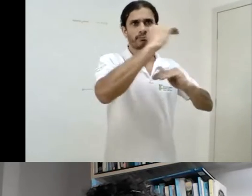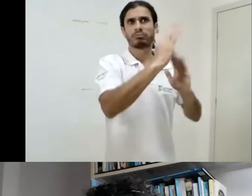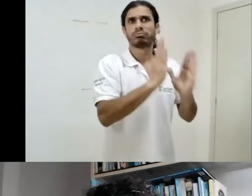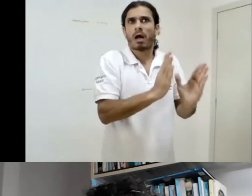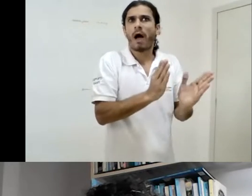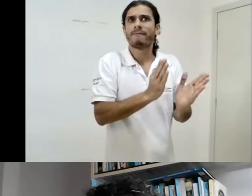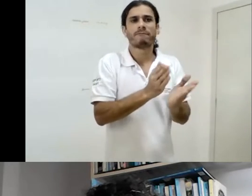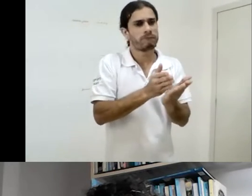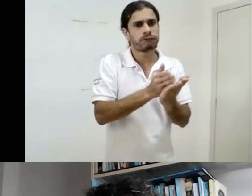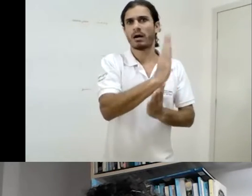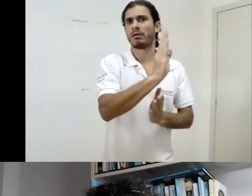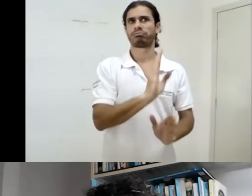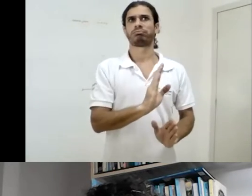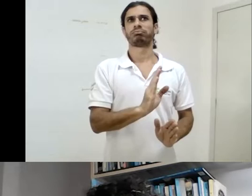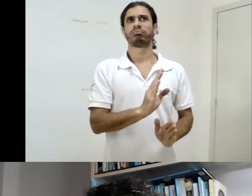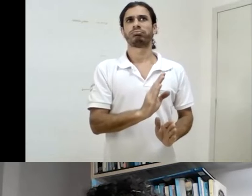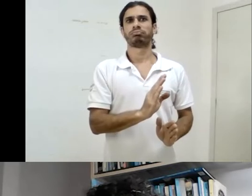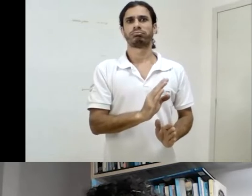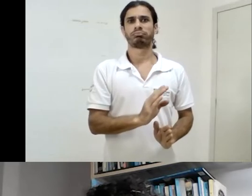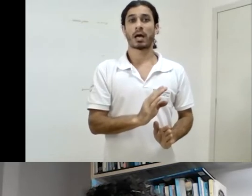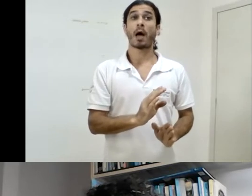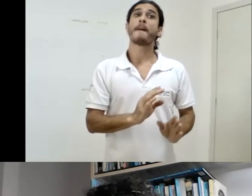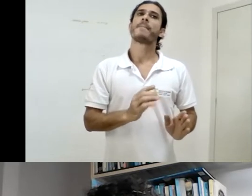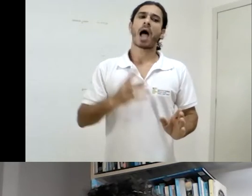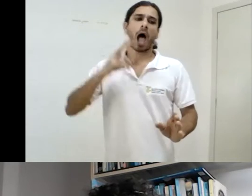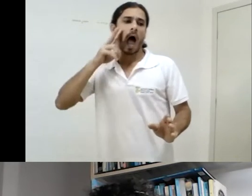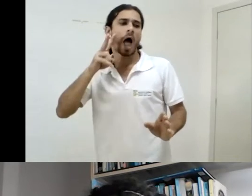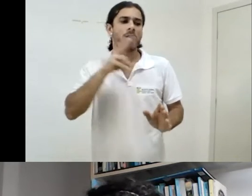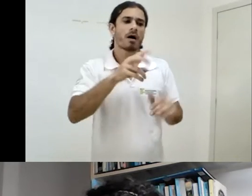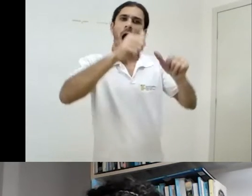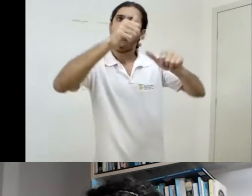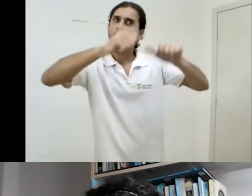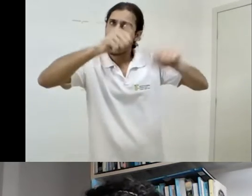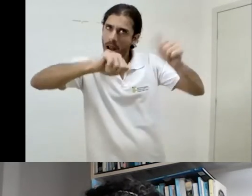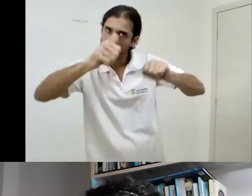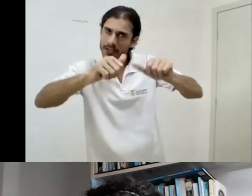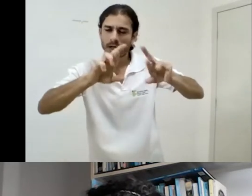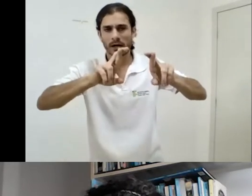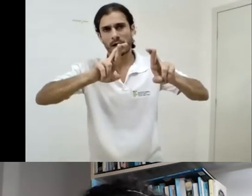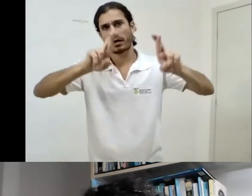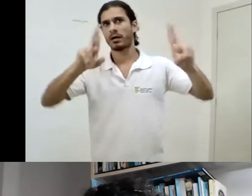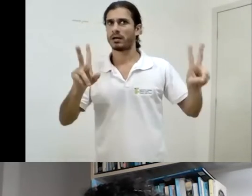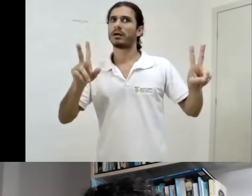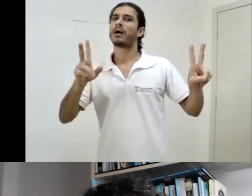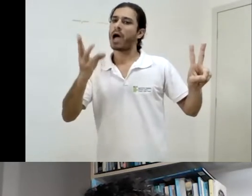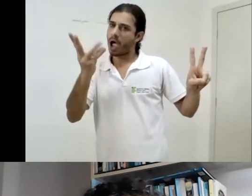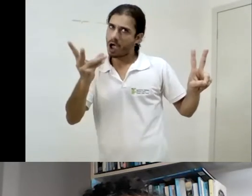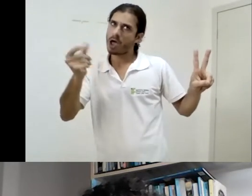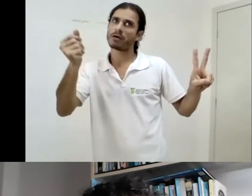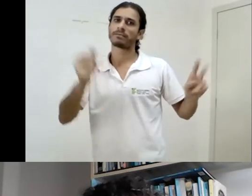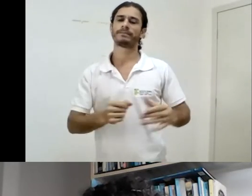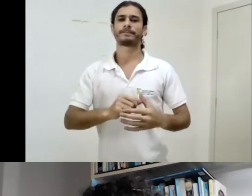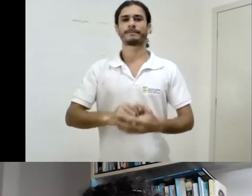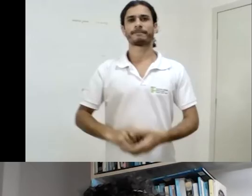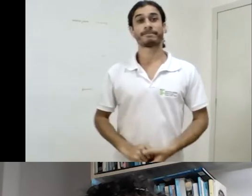aí que dá qualidade a esses dados, tá bom? Professora Vânia, o Gerred aqui está perguntando também se você tem